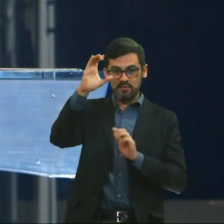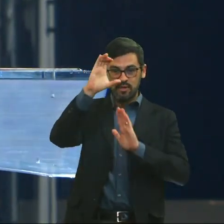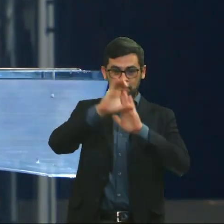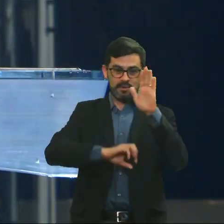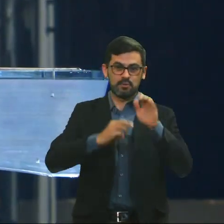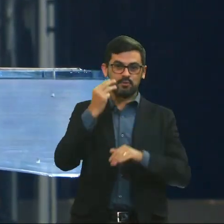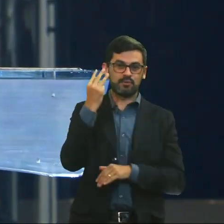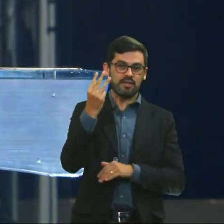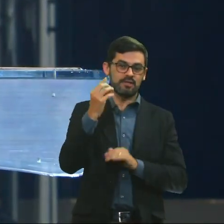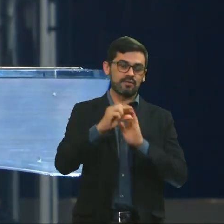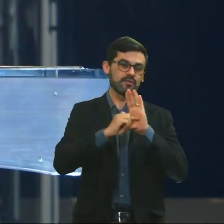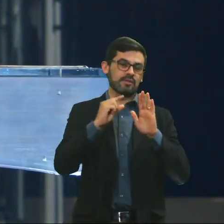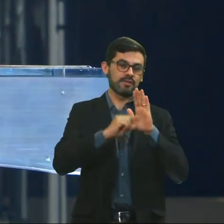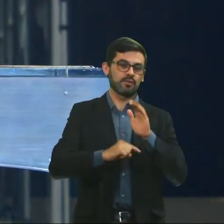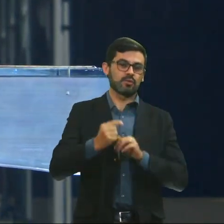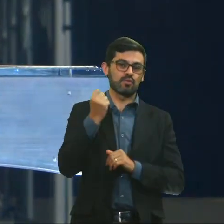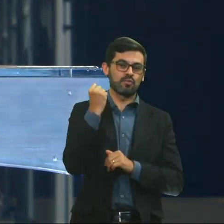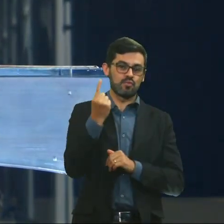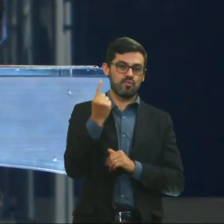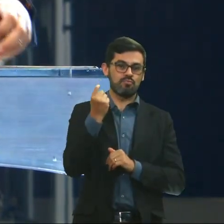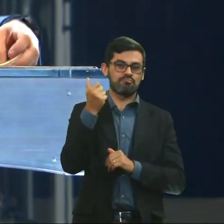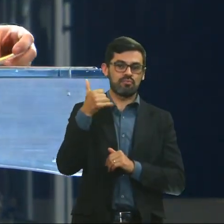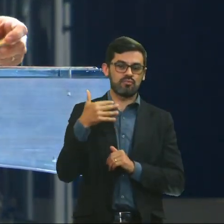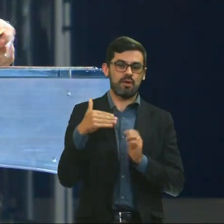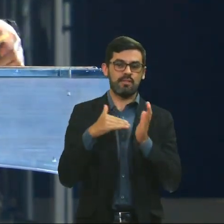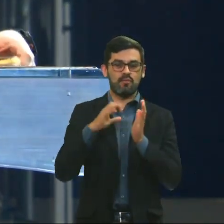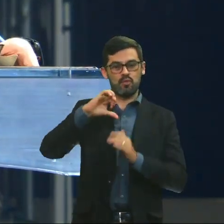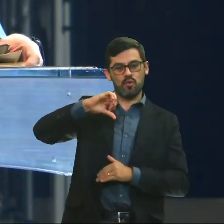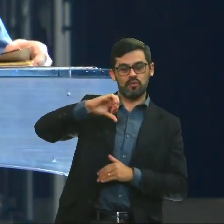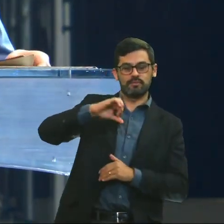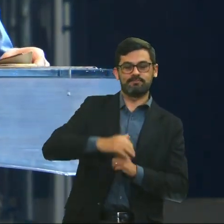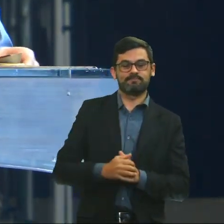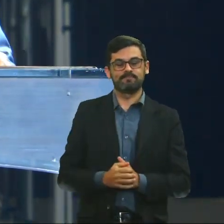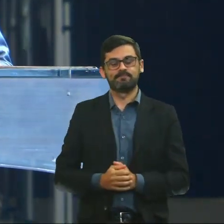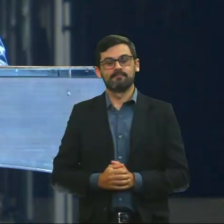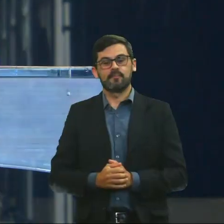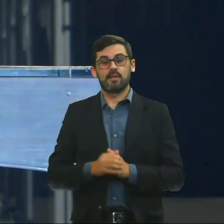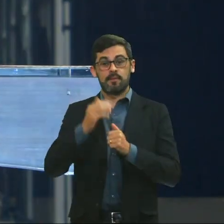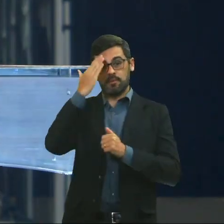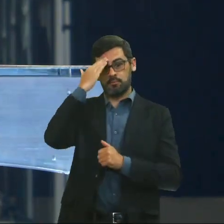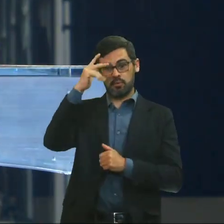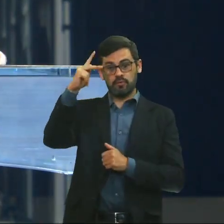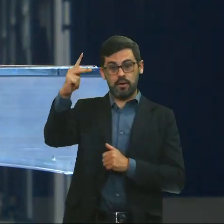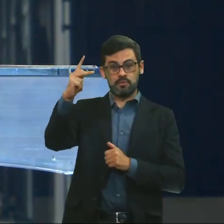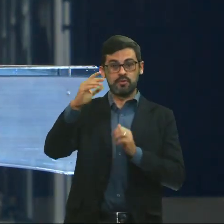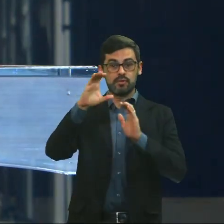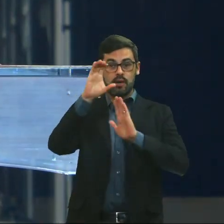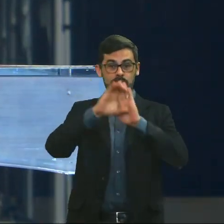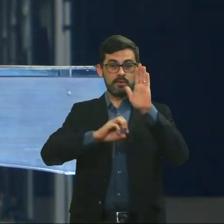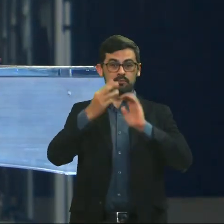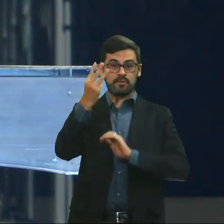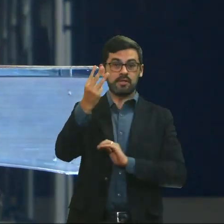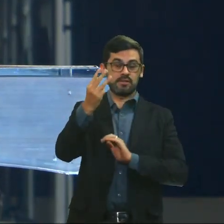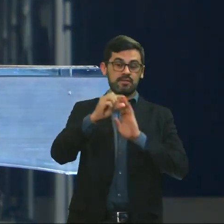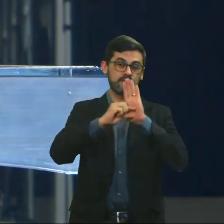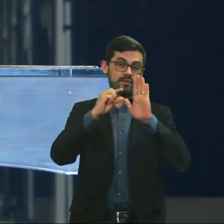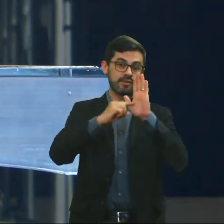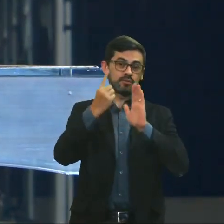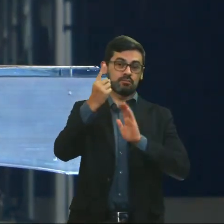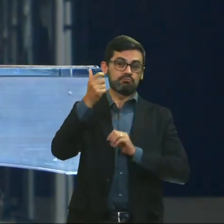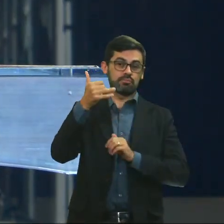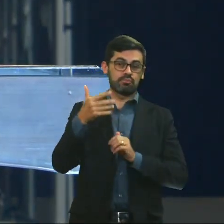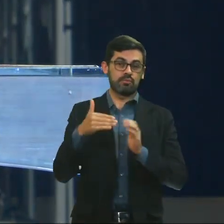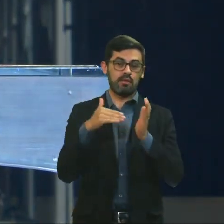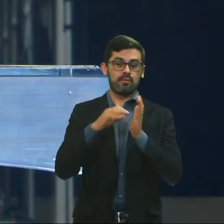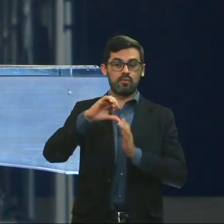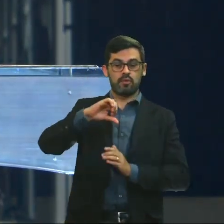E nós vamos ler do versículo 1 a 9. Provérbios, capítulo 3, versículo 1 a